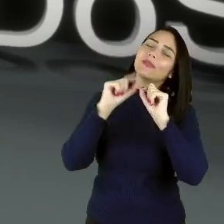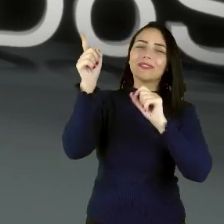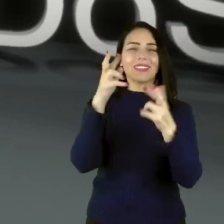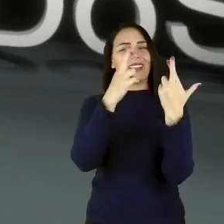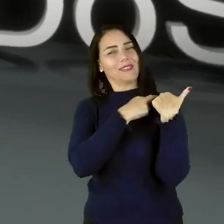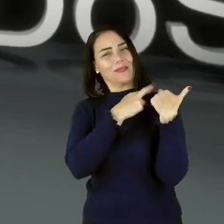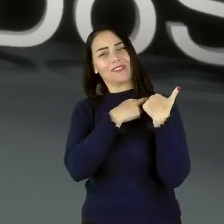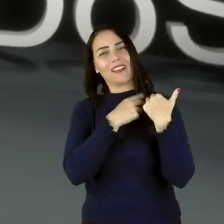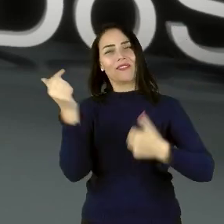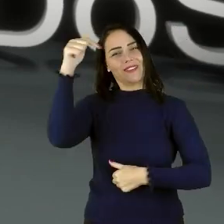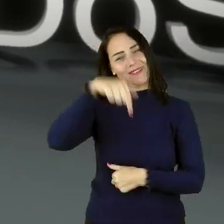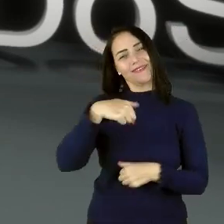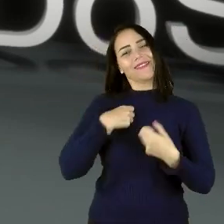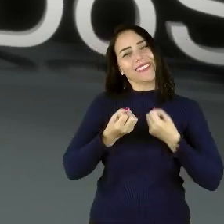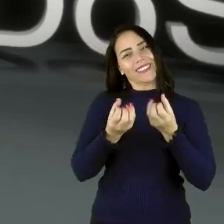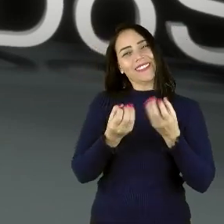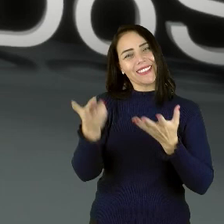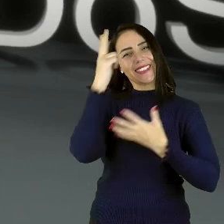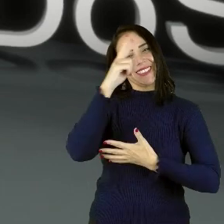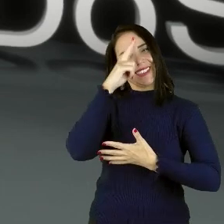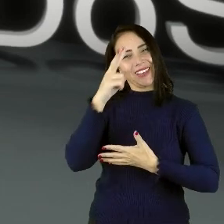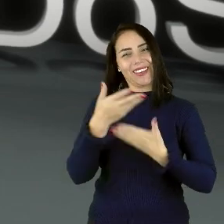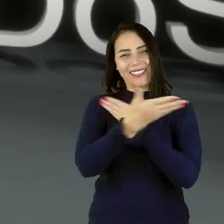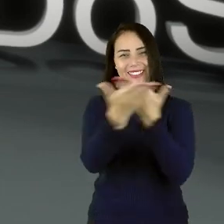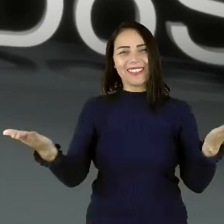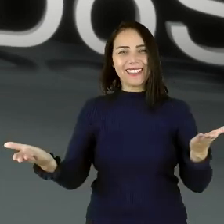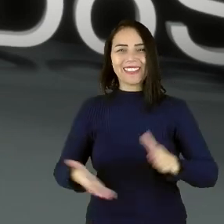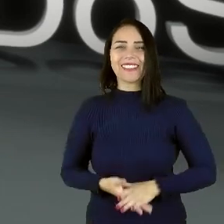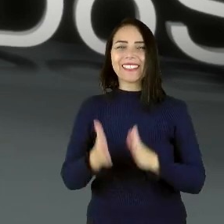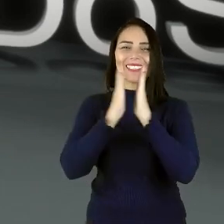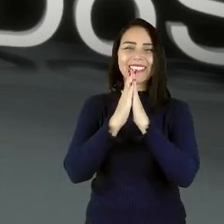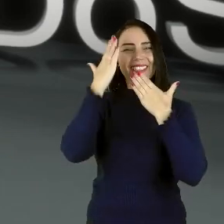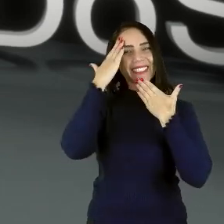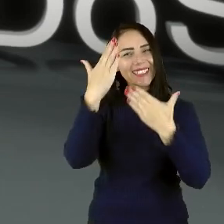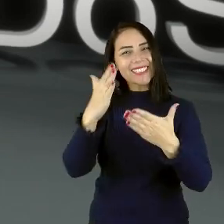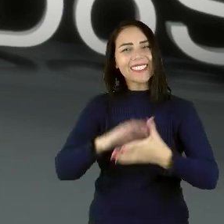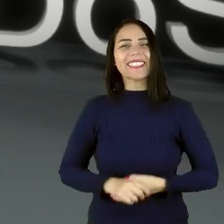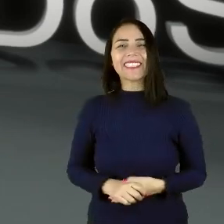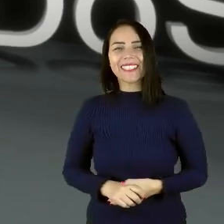és a responsável por estar aqui contando essa história no palco do TEDx. Obrigada.